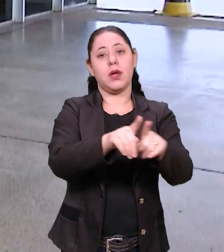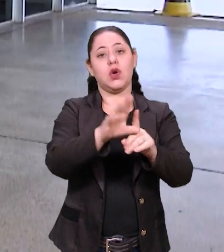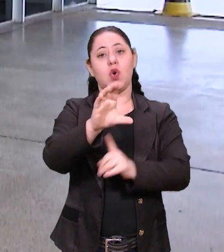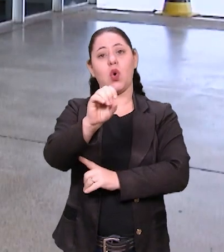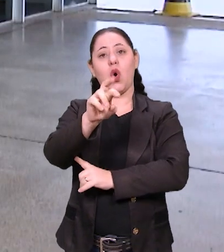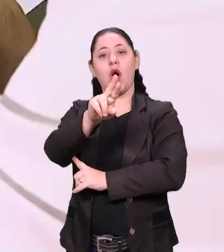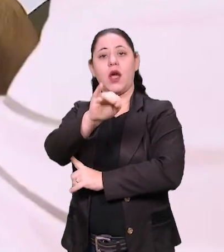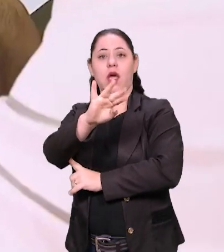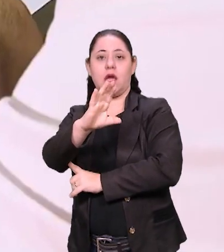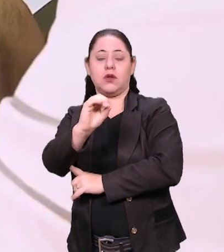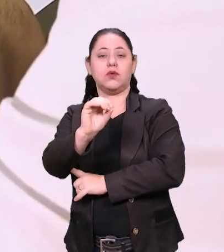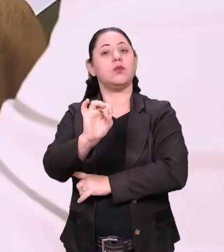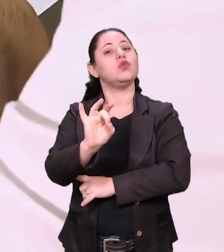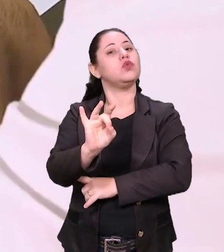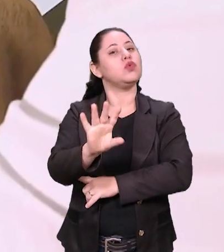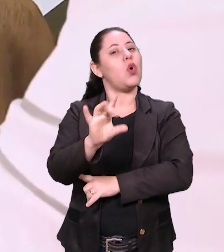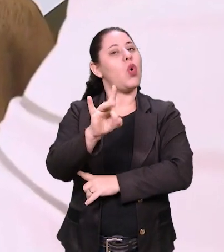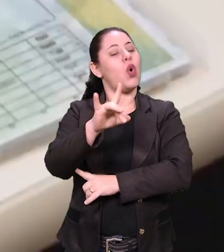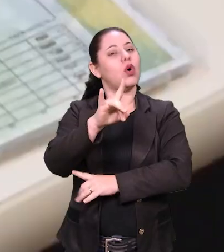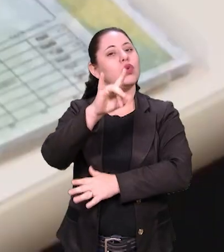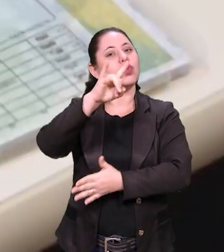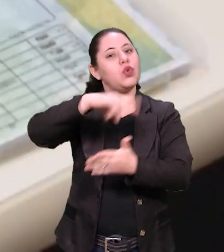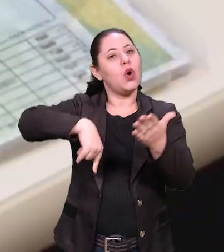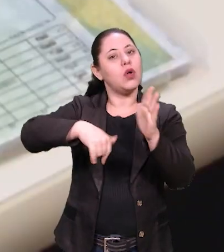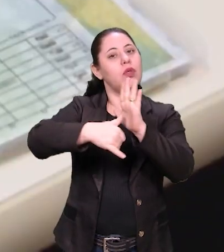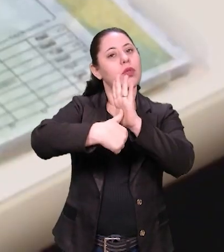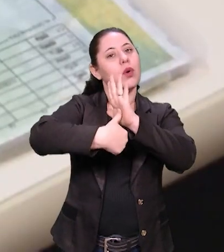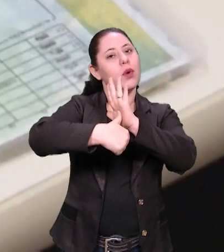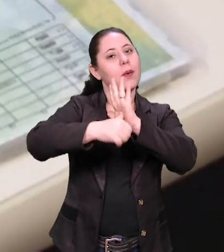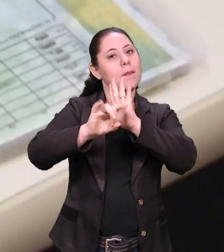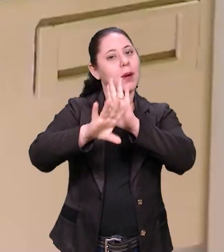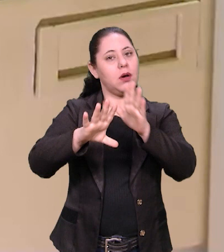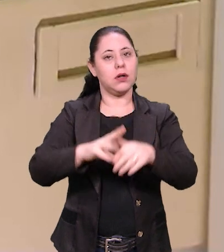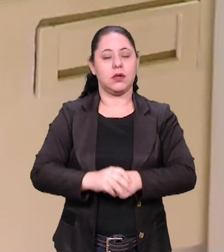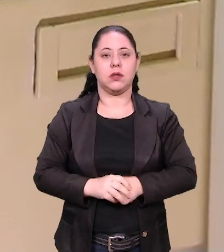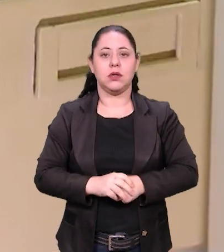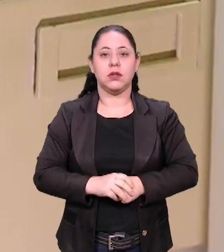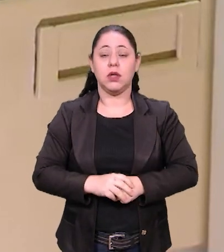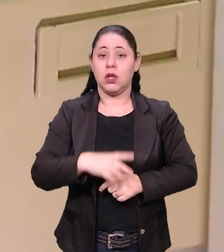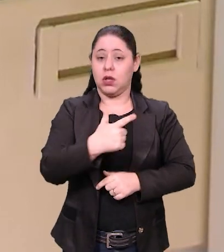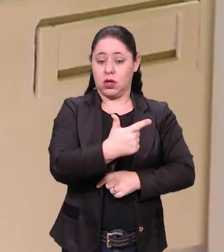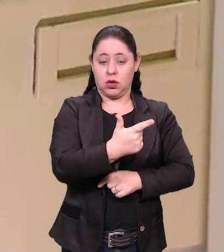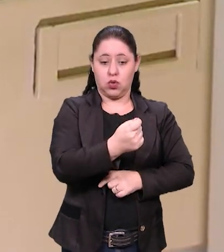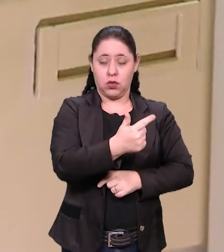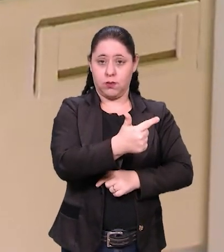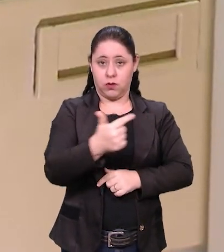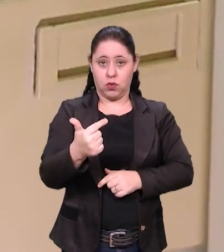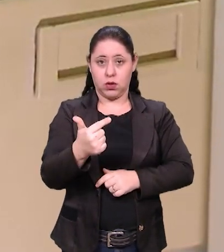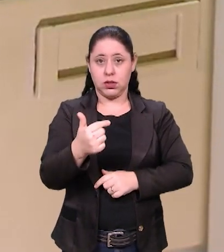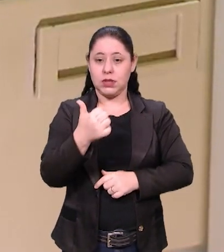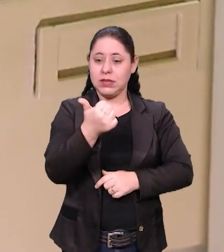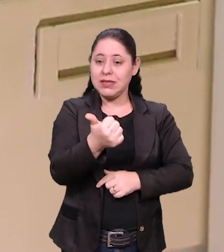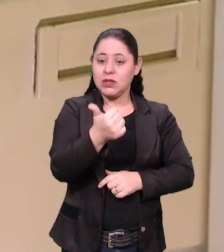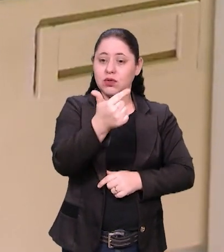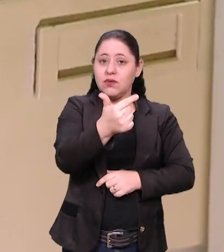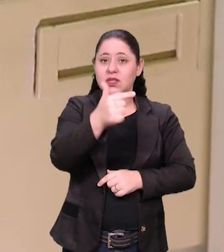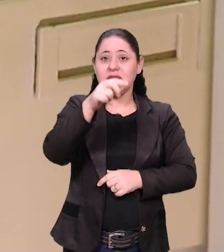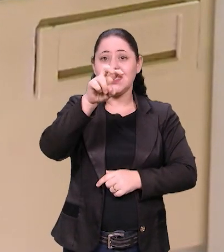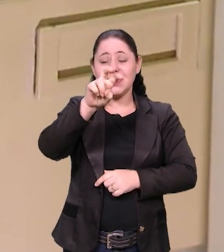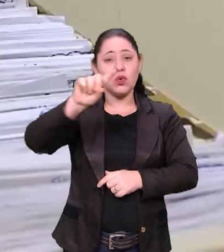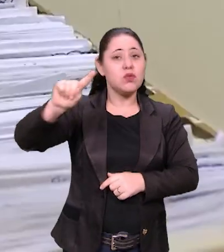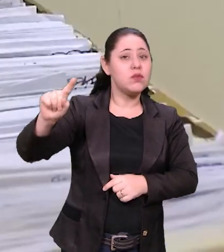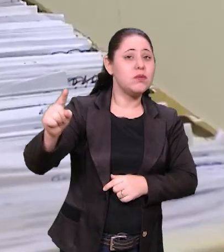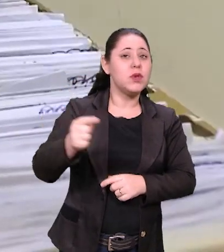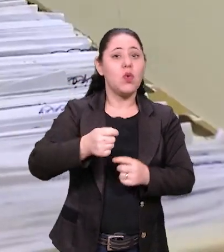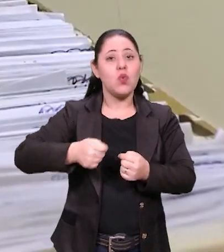nos Correios, mas aí só vale para documentos de identidade. Em 2022, cerca de 125